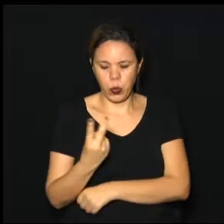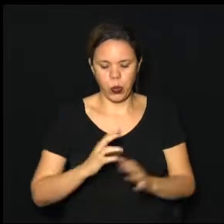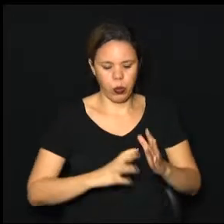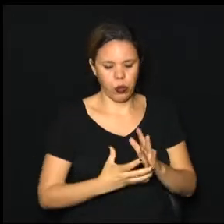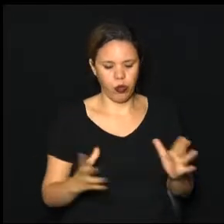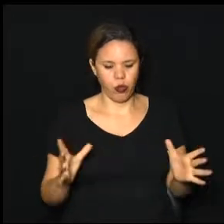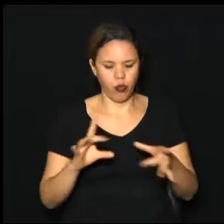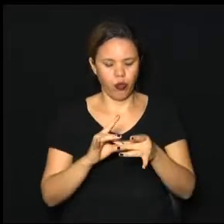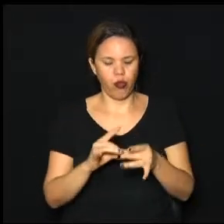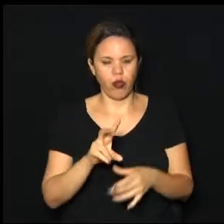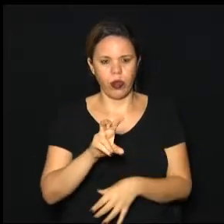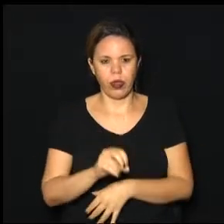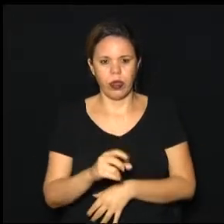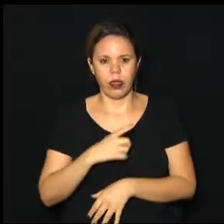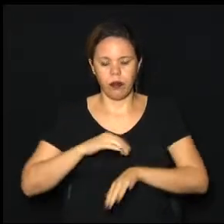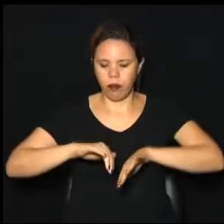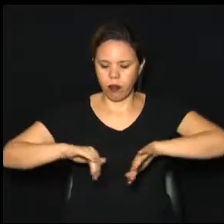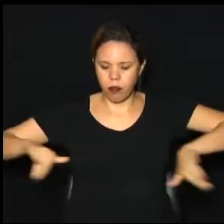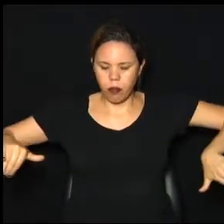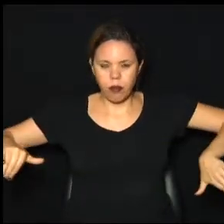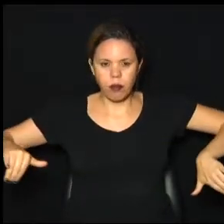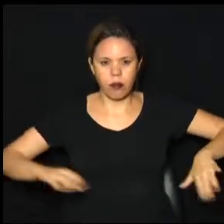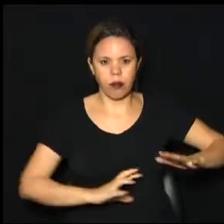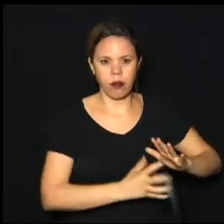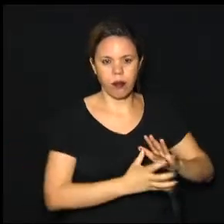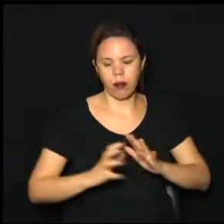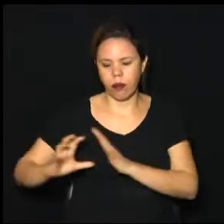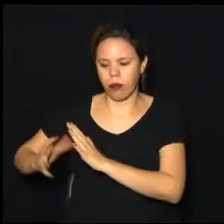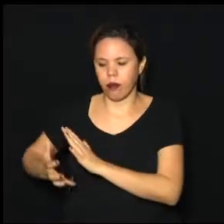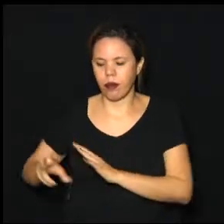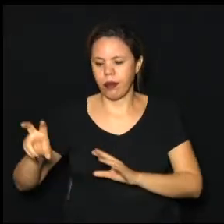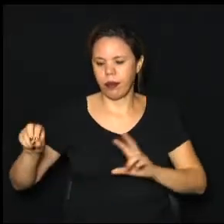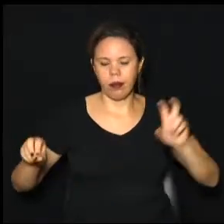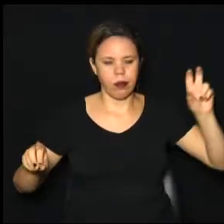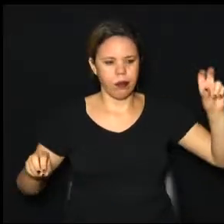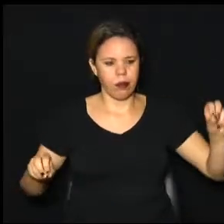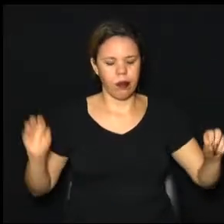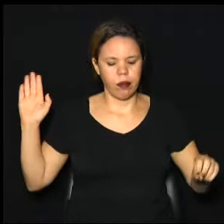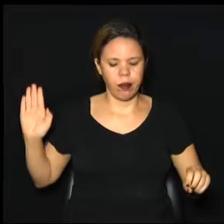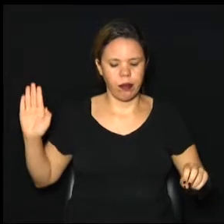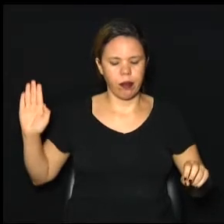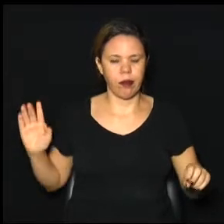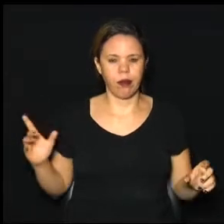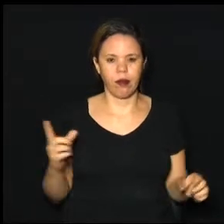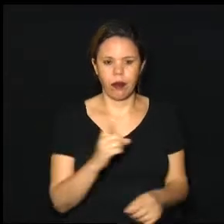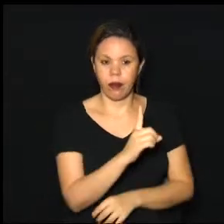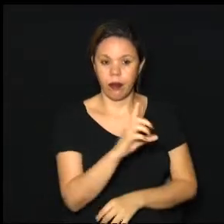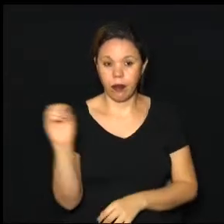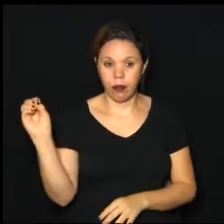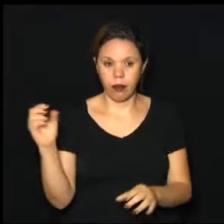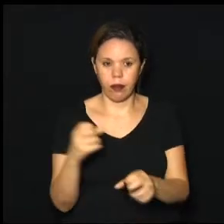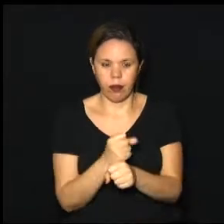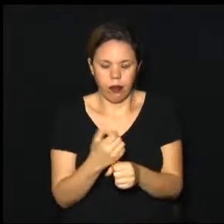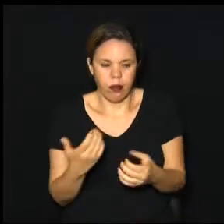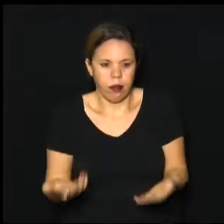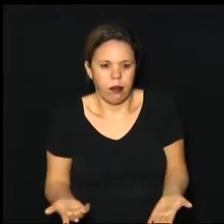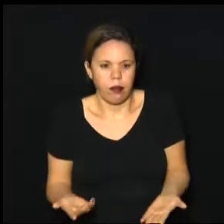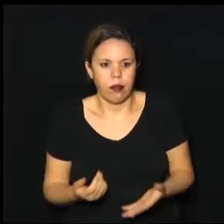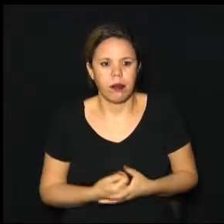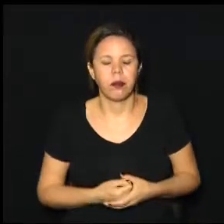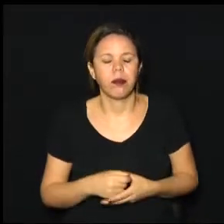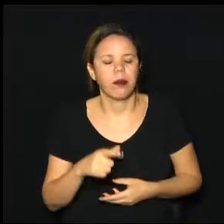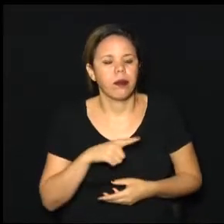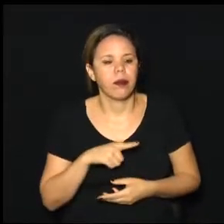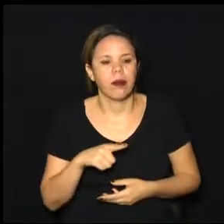50, hoje os partidos individualmente lançarão 50 cada, 100 candidatos, portanto. Então a gente